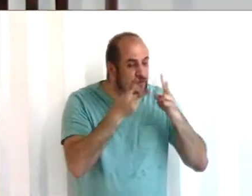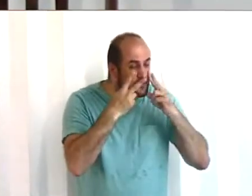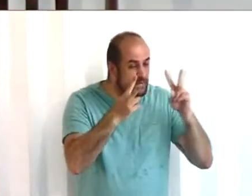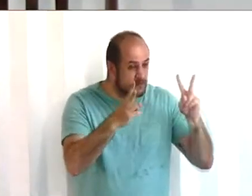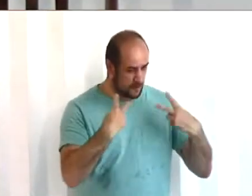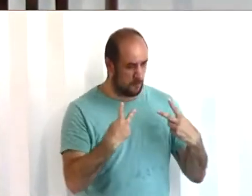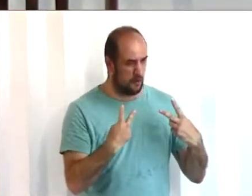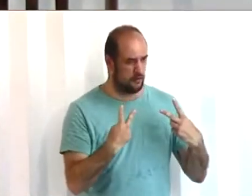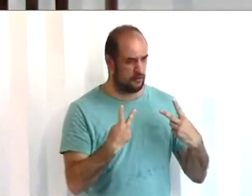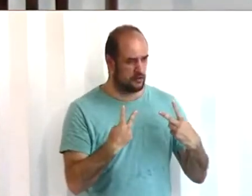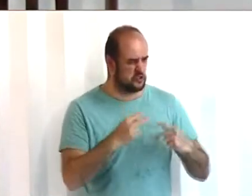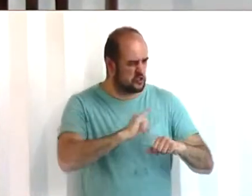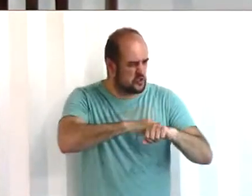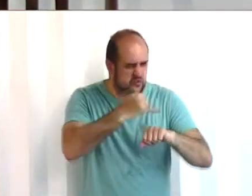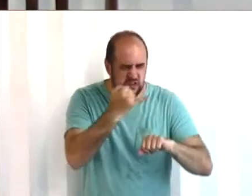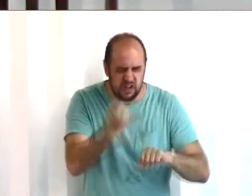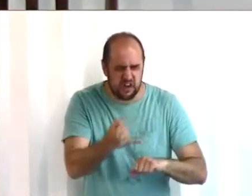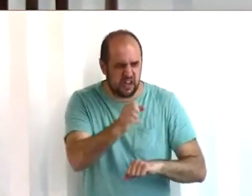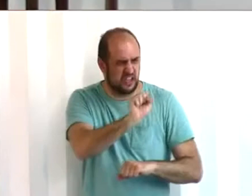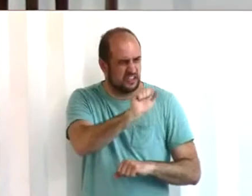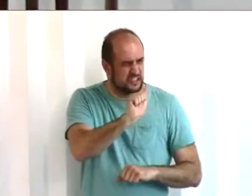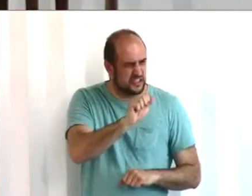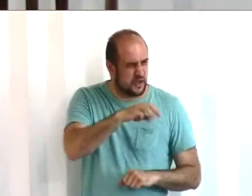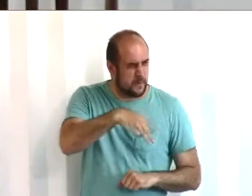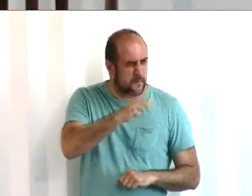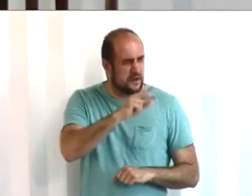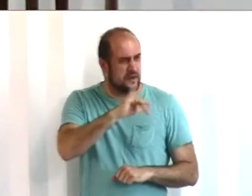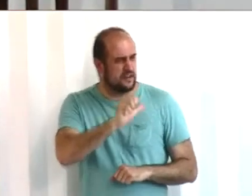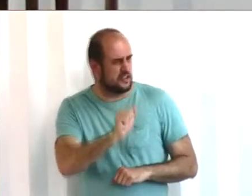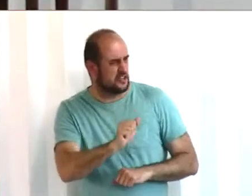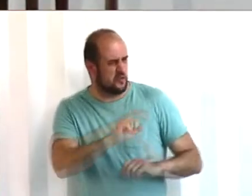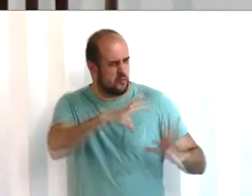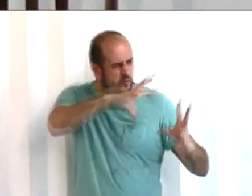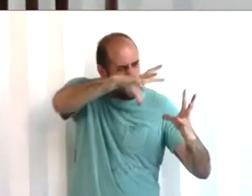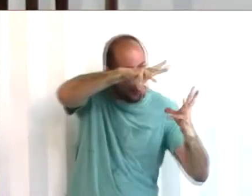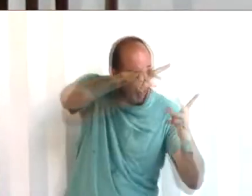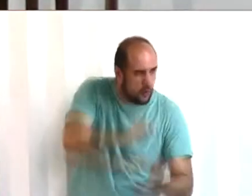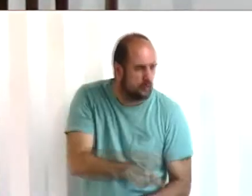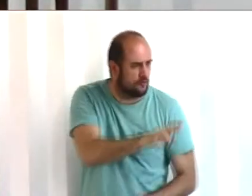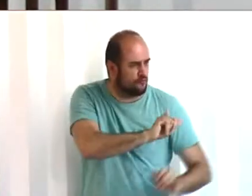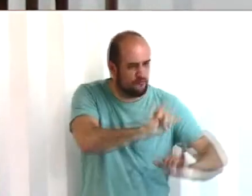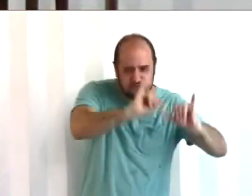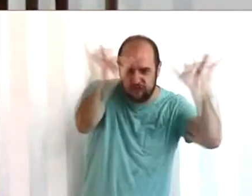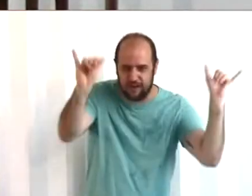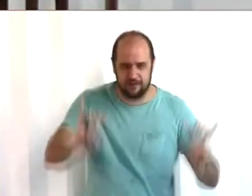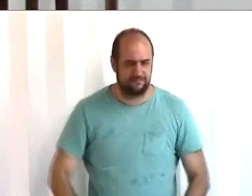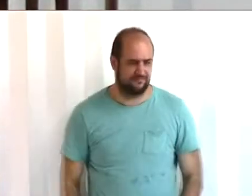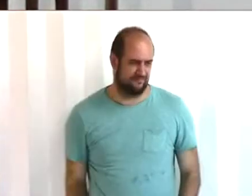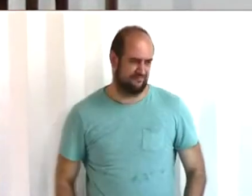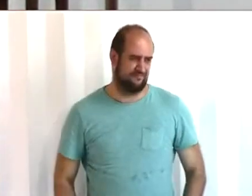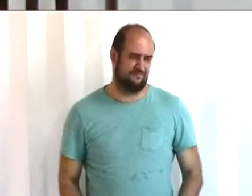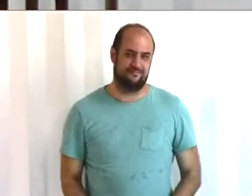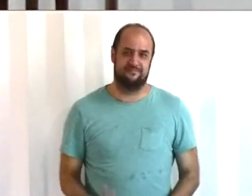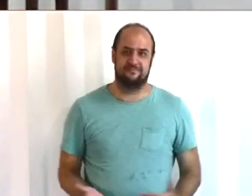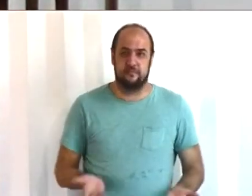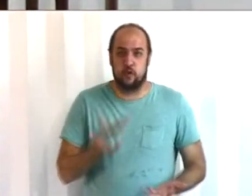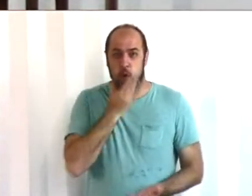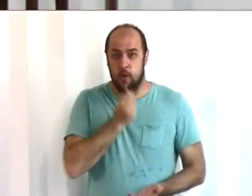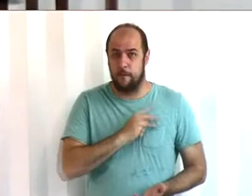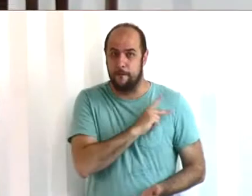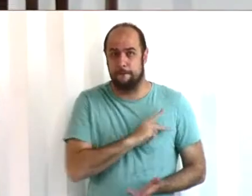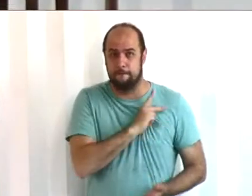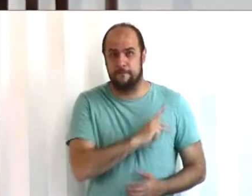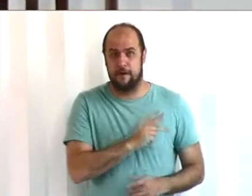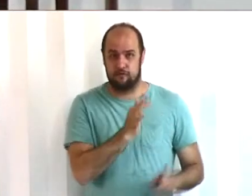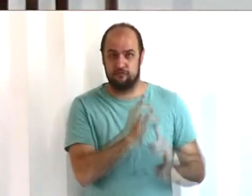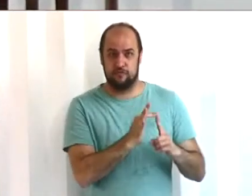testemunhas, tanto em Jerusalém, quanto em Samaria, quanto nos confins da terra, vocês falarão de mim. Paulo disse isso a Timóteo: diz à